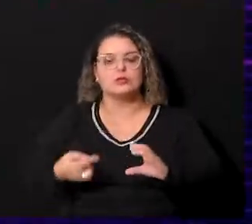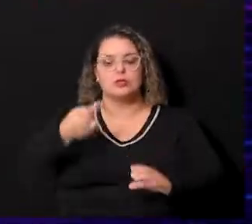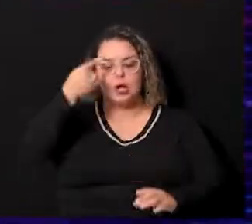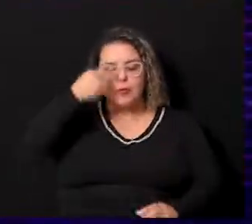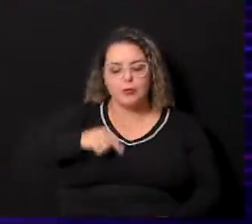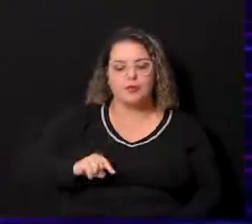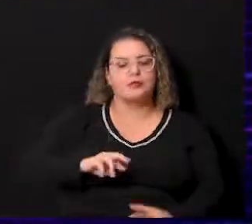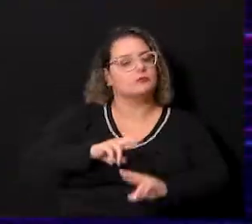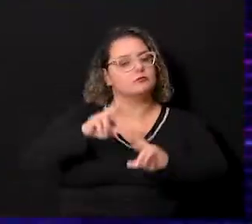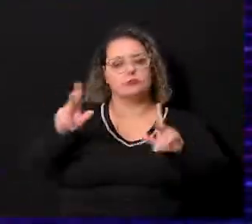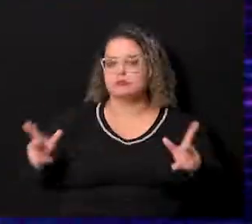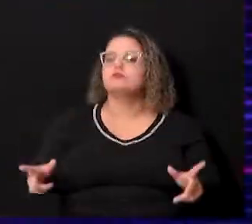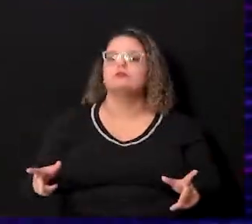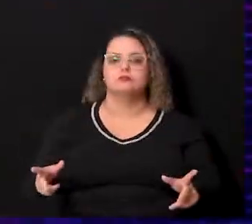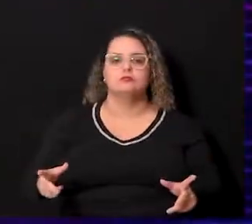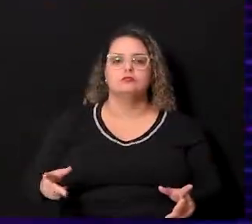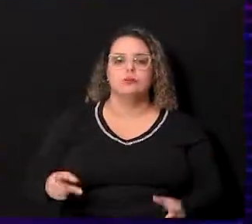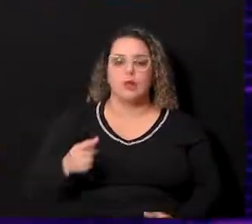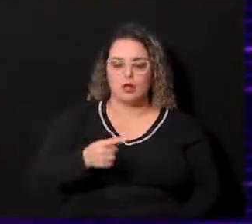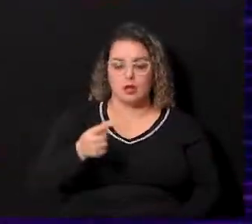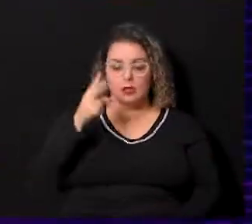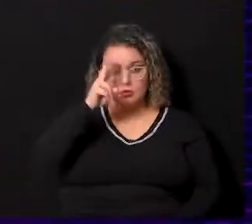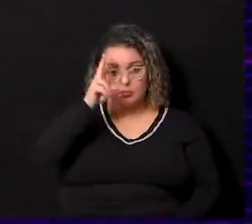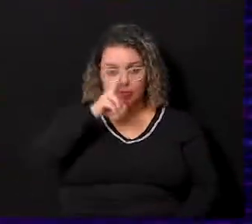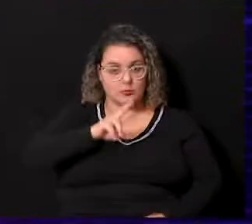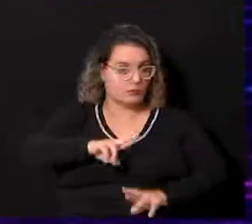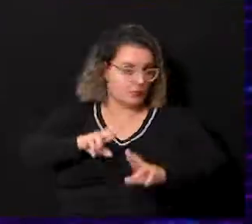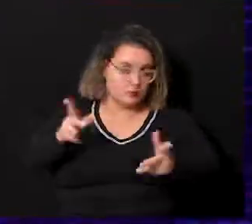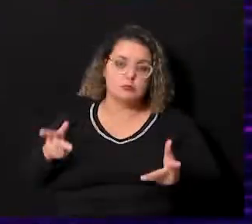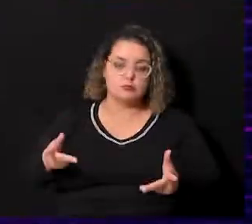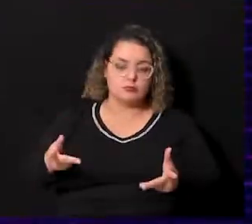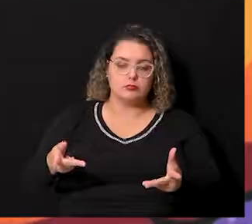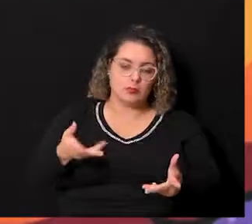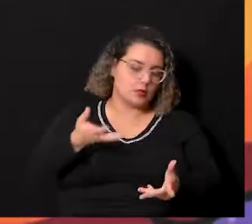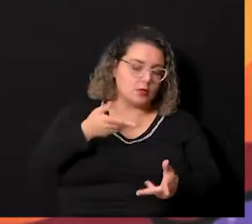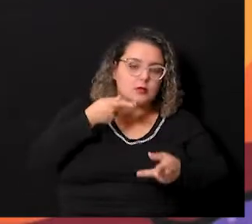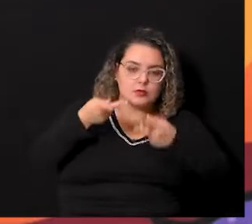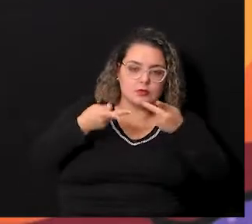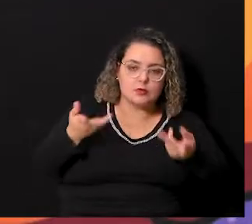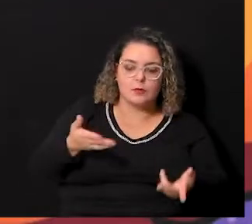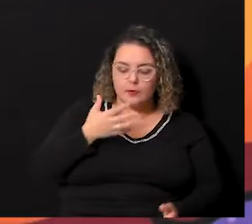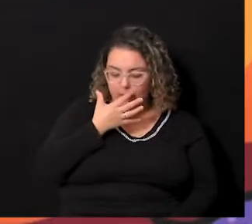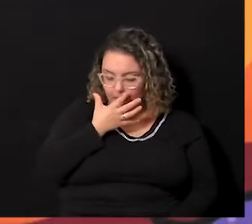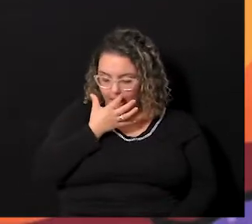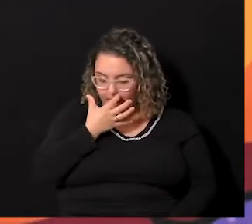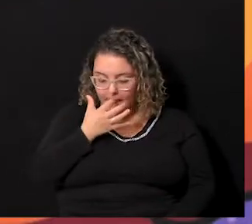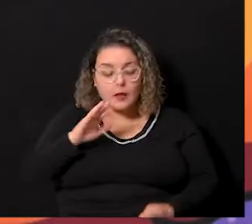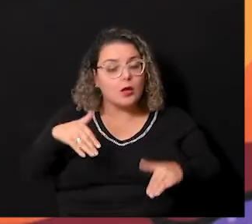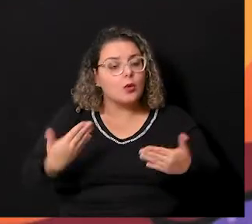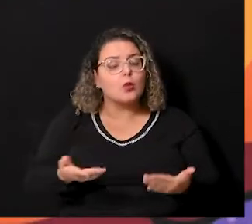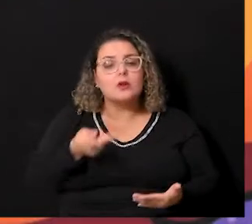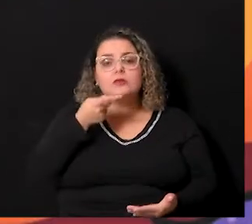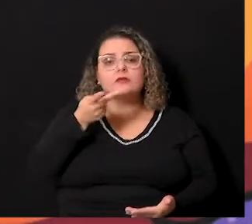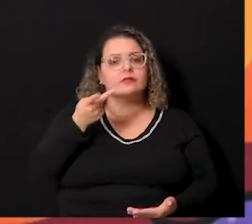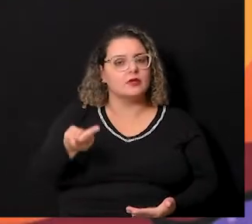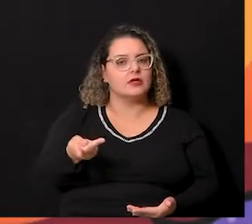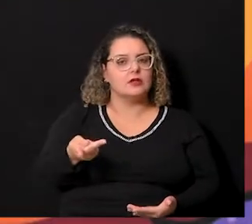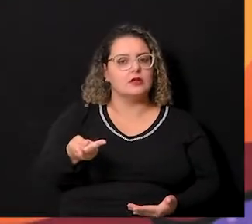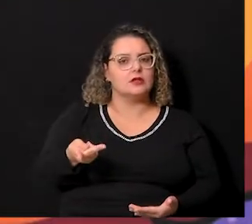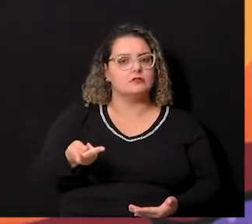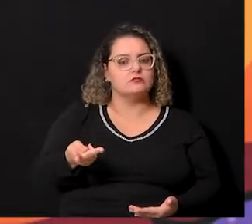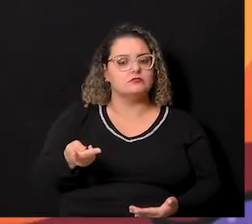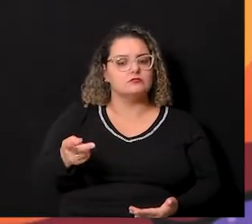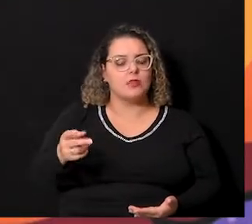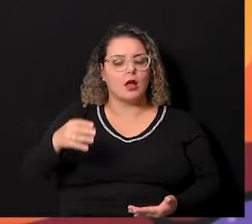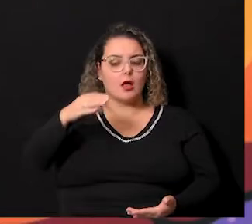características. Então, cada história vem de uma maneira. É isso que eu queria te dizer. E quando você coloca em versão